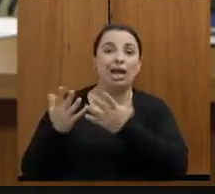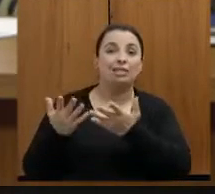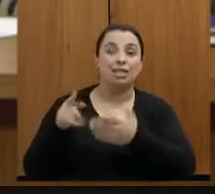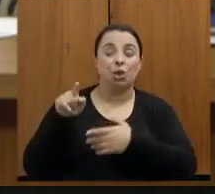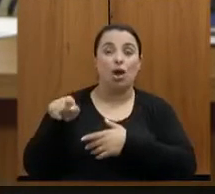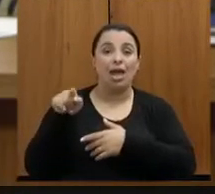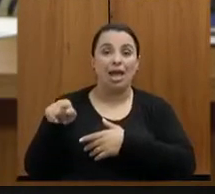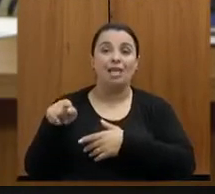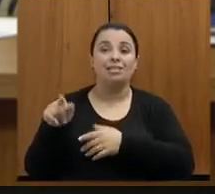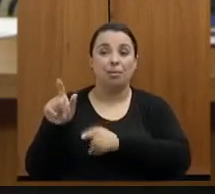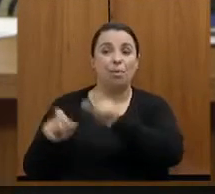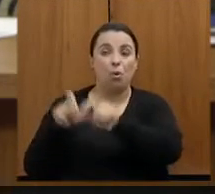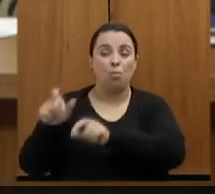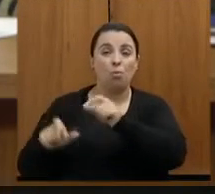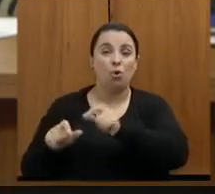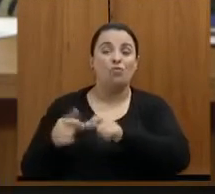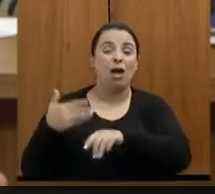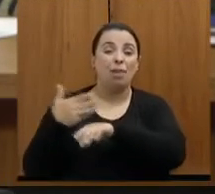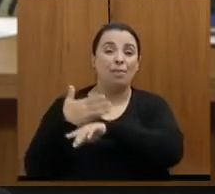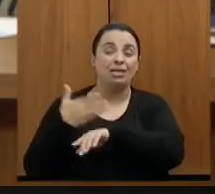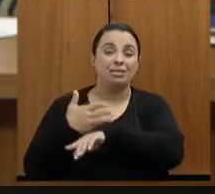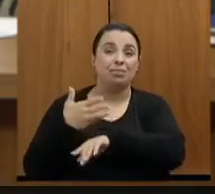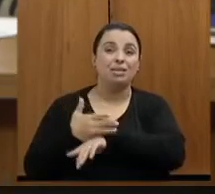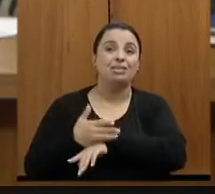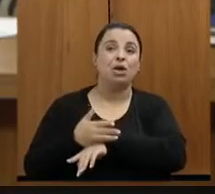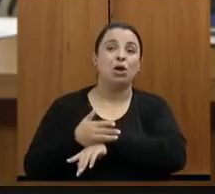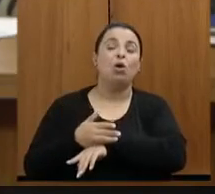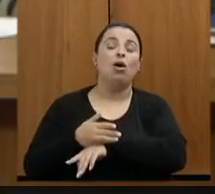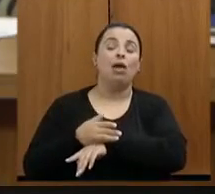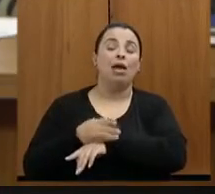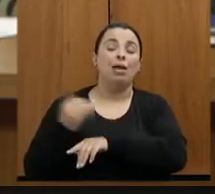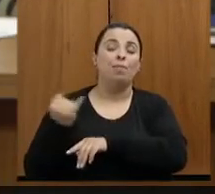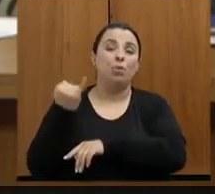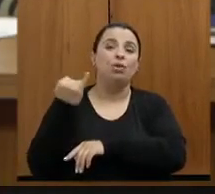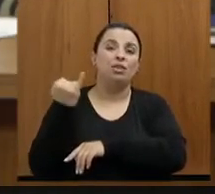participação da população como um todo que está sendo beneficiada.